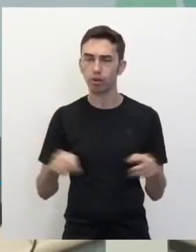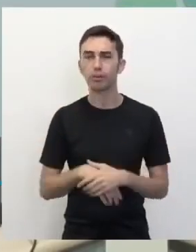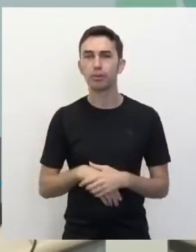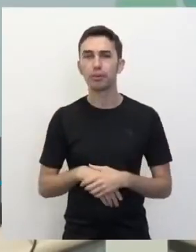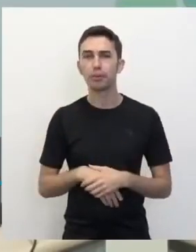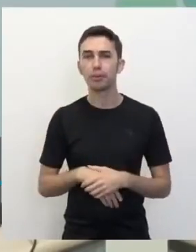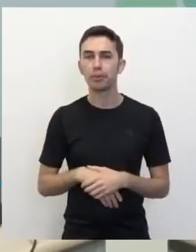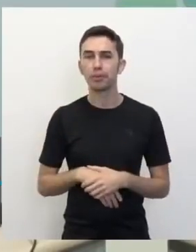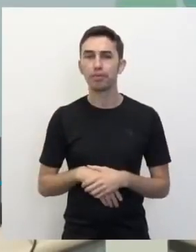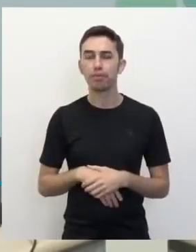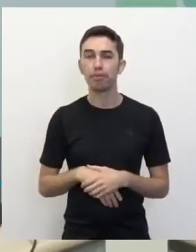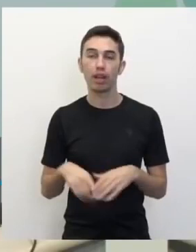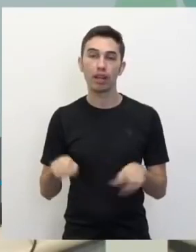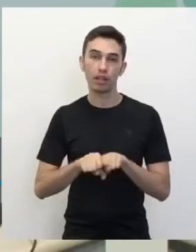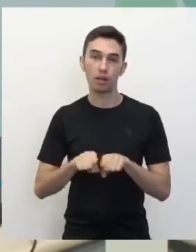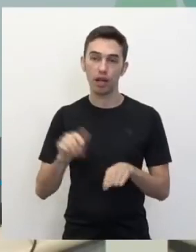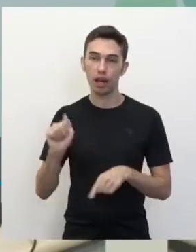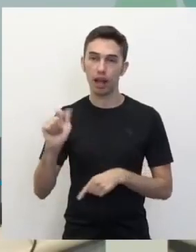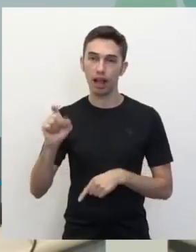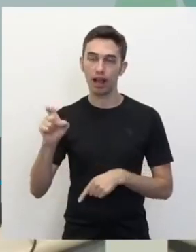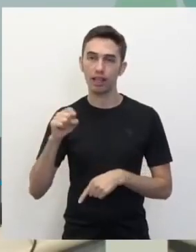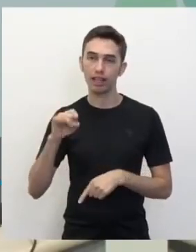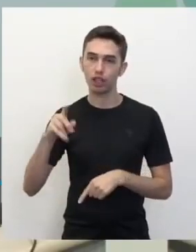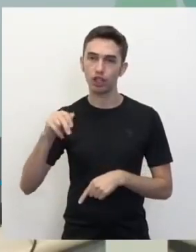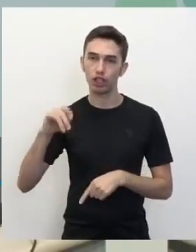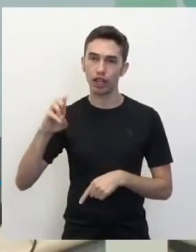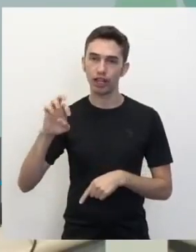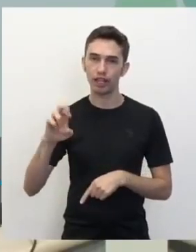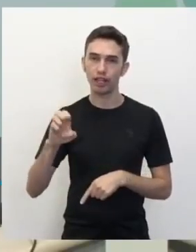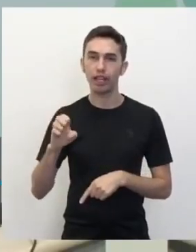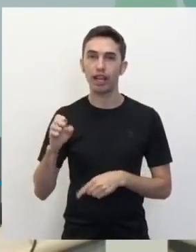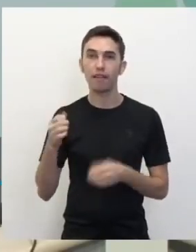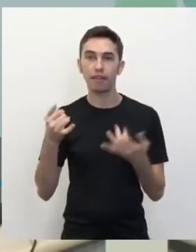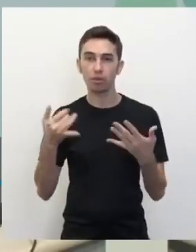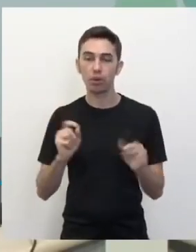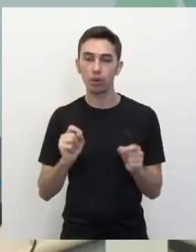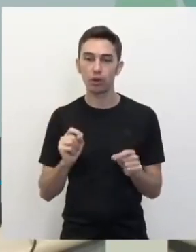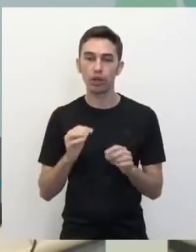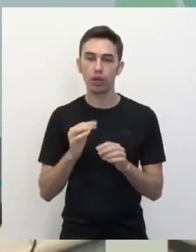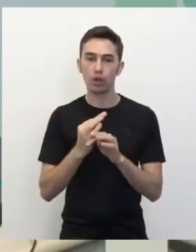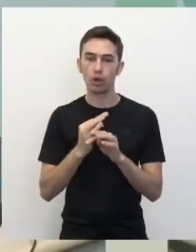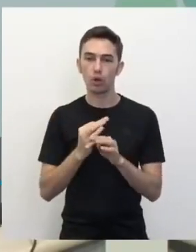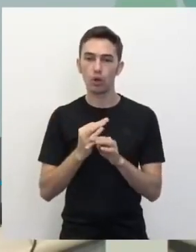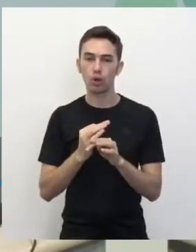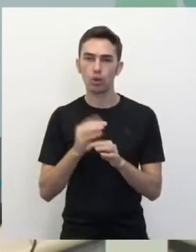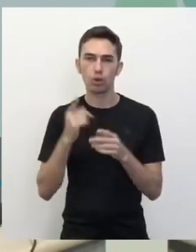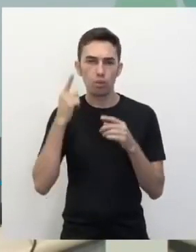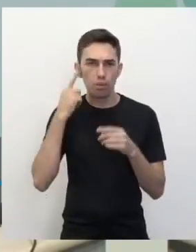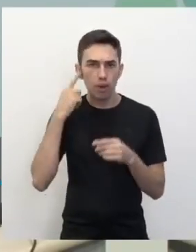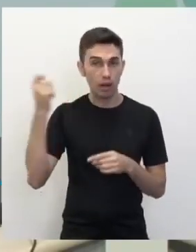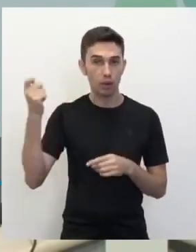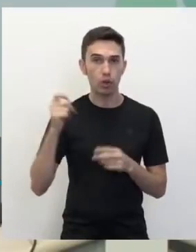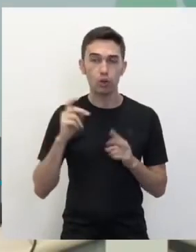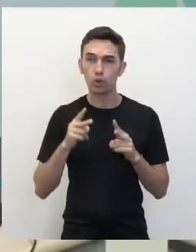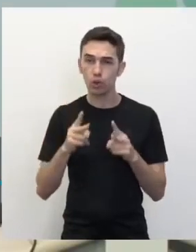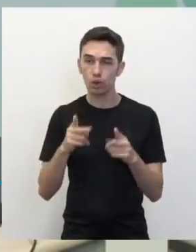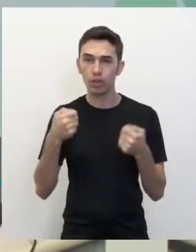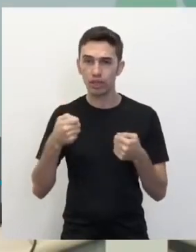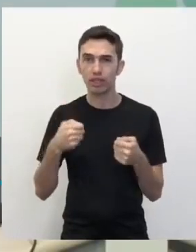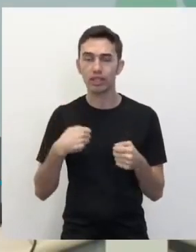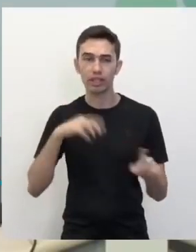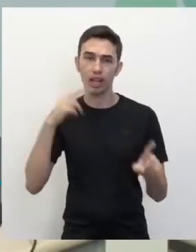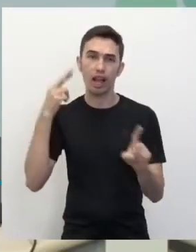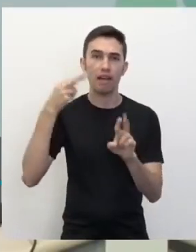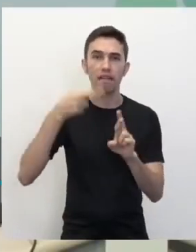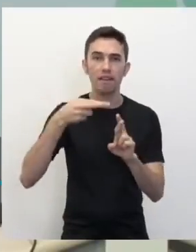Colocando assim, ó. Eu gostei, professora Alexandre, colocou assim. O tom, né? Todo som depende de uma referência. Gostei da ideia